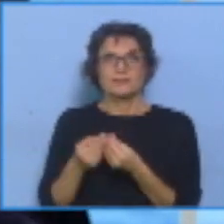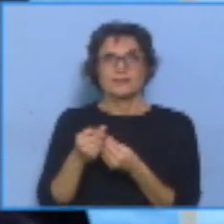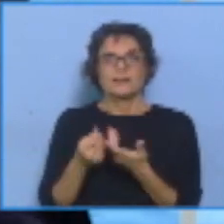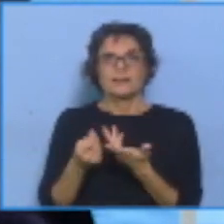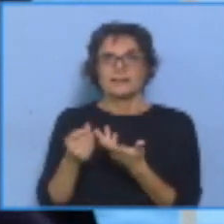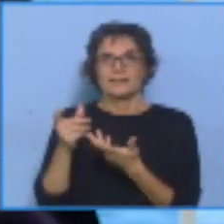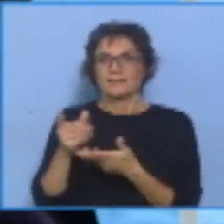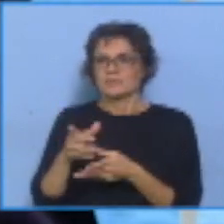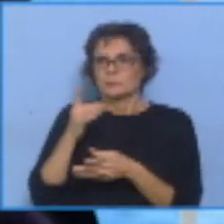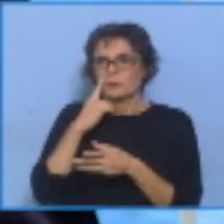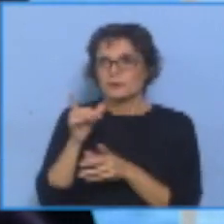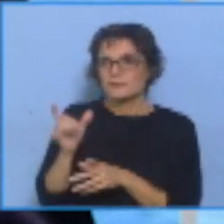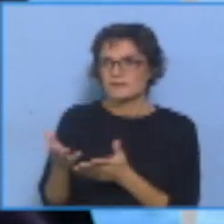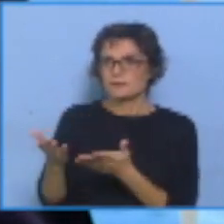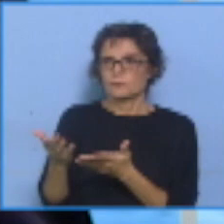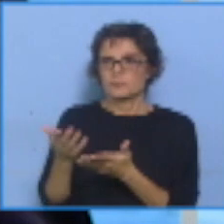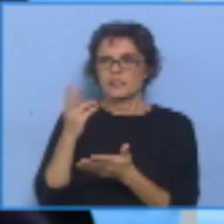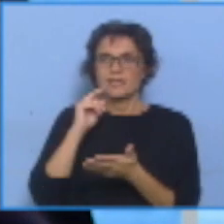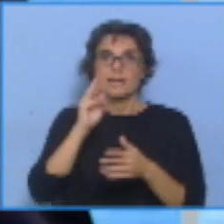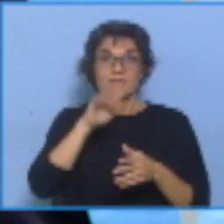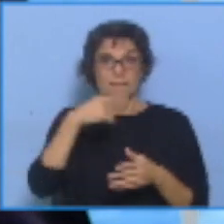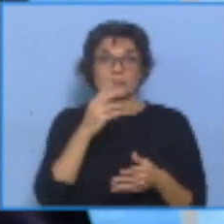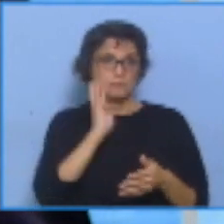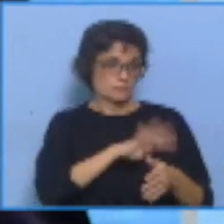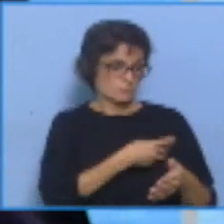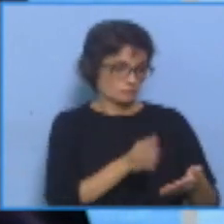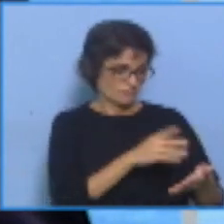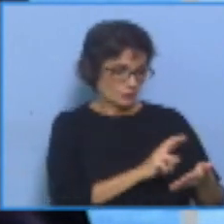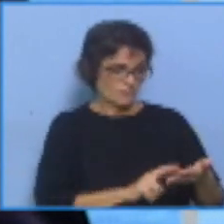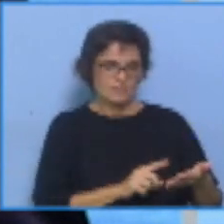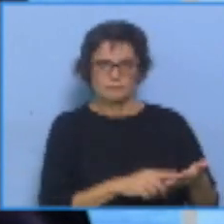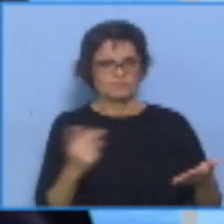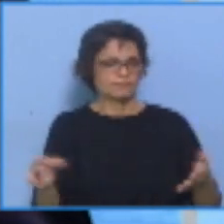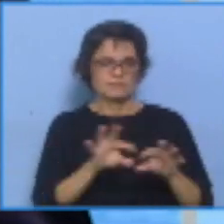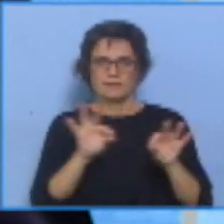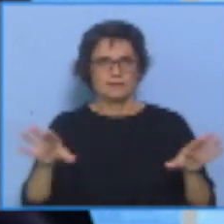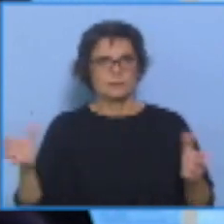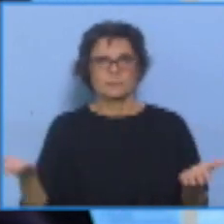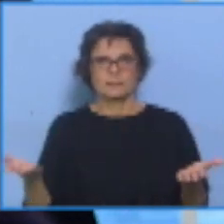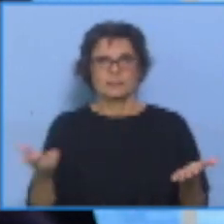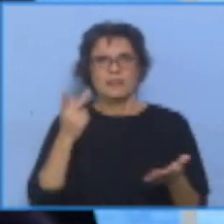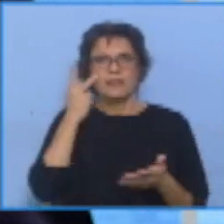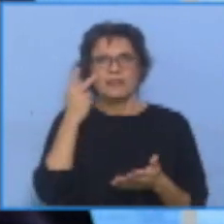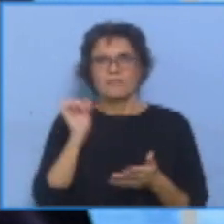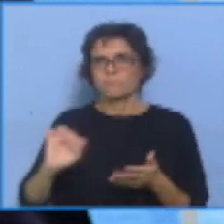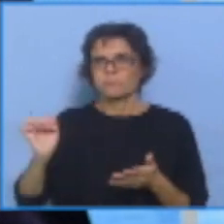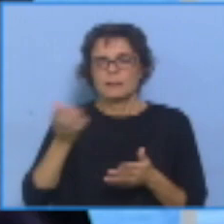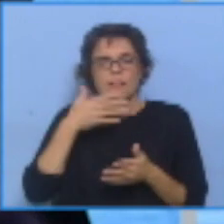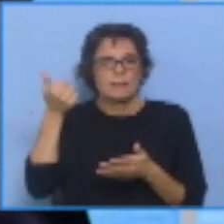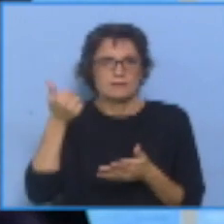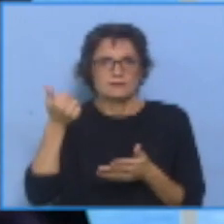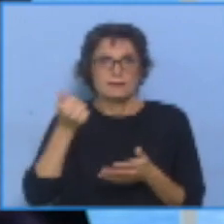lido. Para ela, a poesia magnificava a vida, e a vida era um